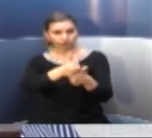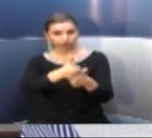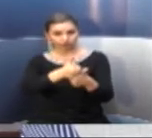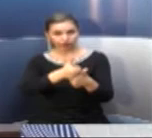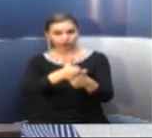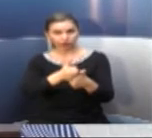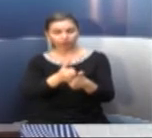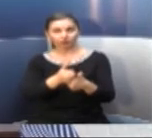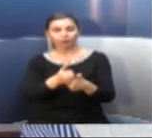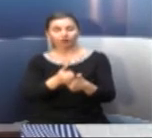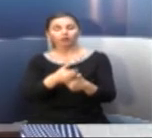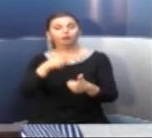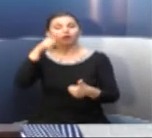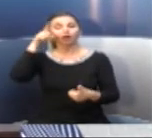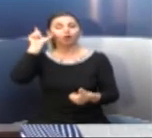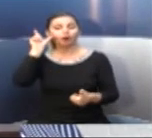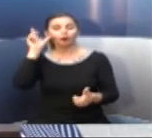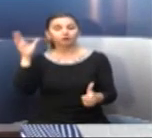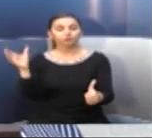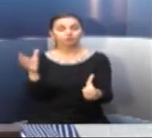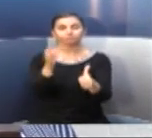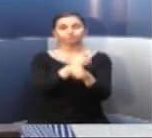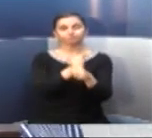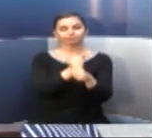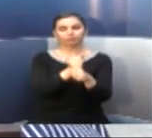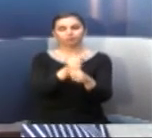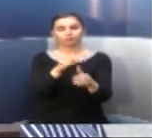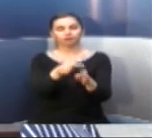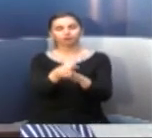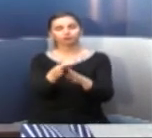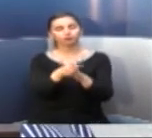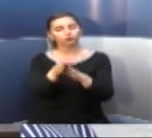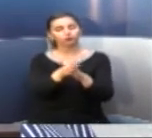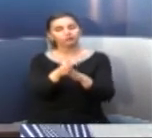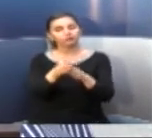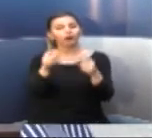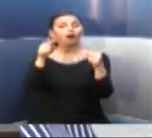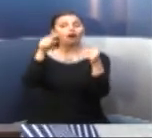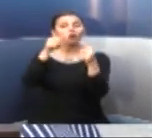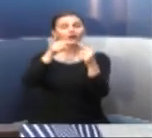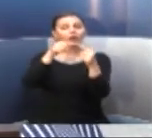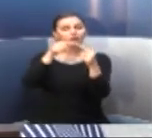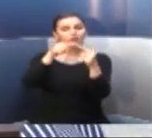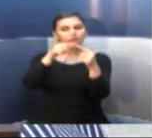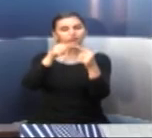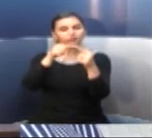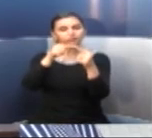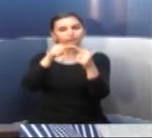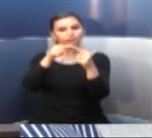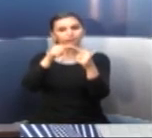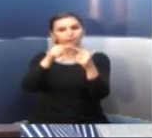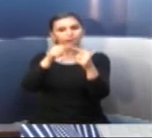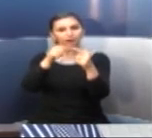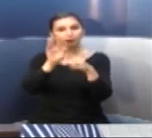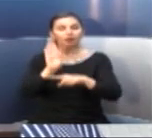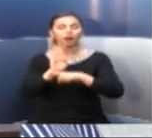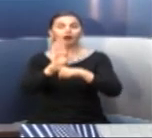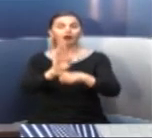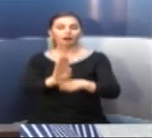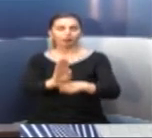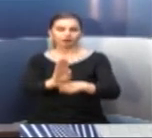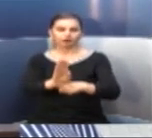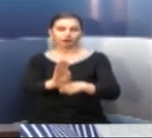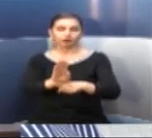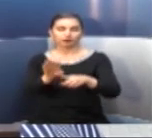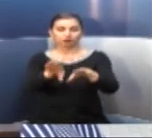tomamos posse a mais esse conselho para ajudar a desenvolver a igualdade racial no